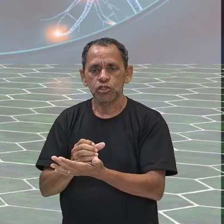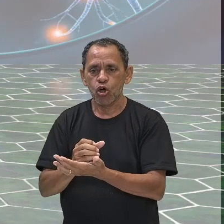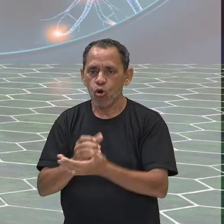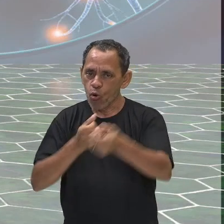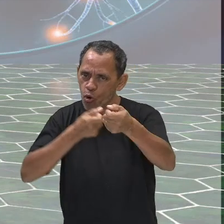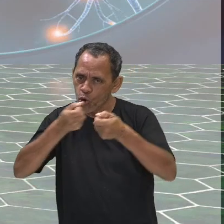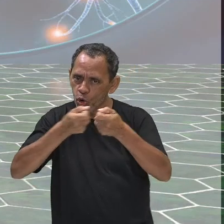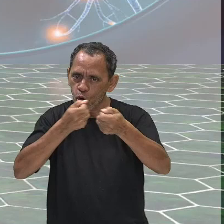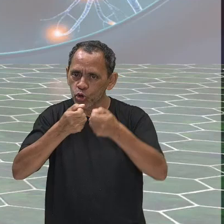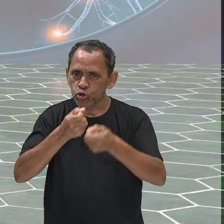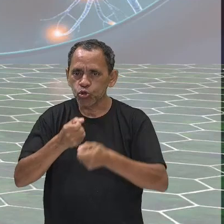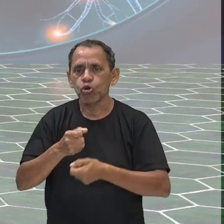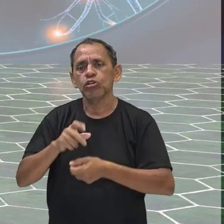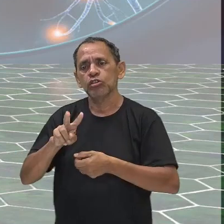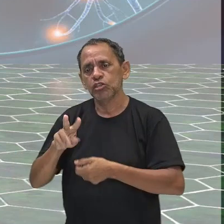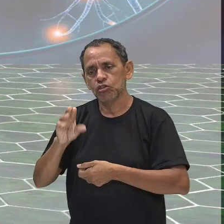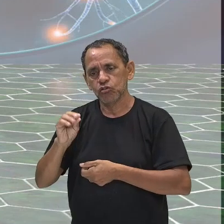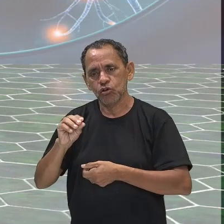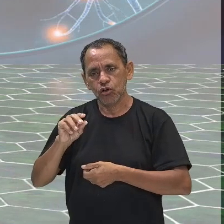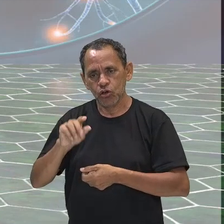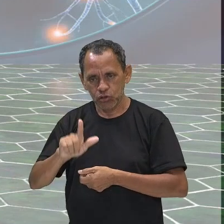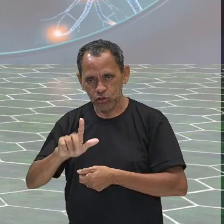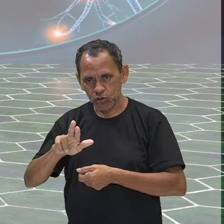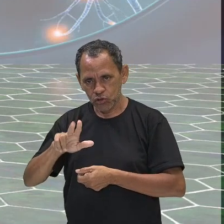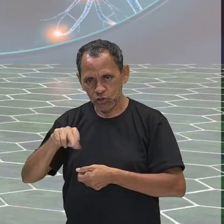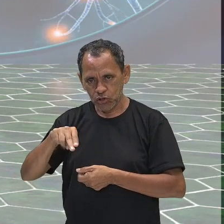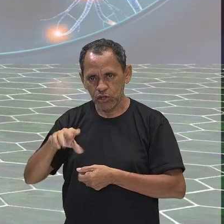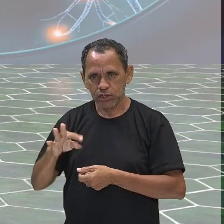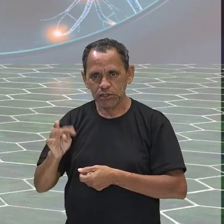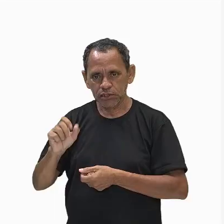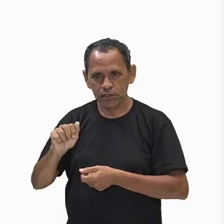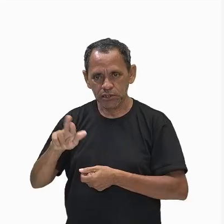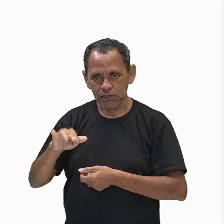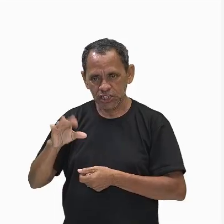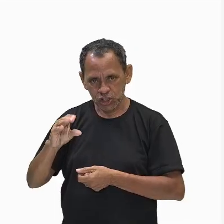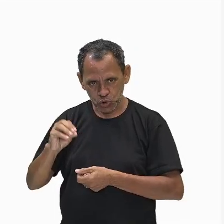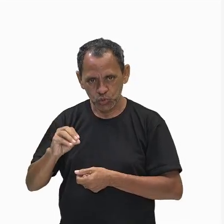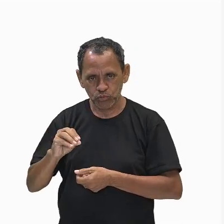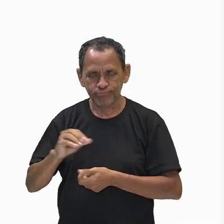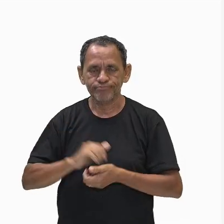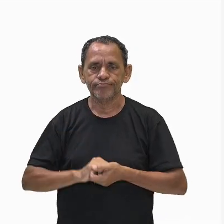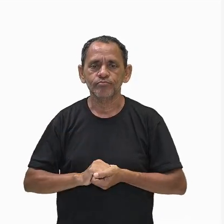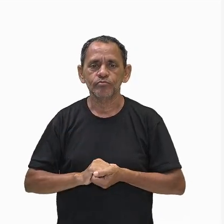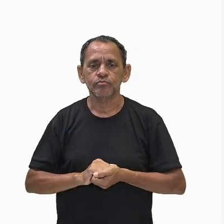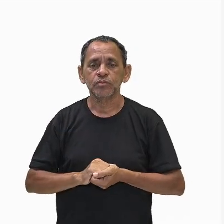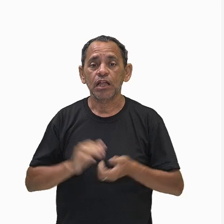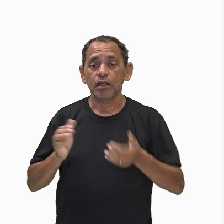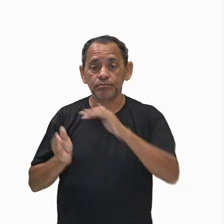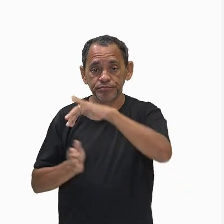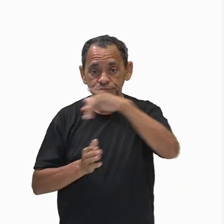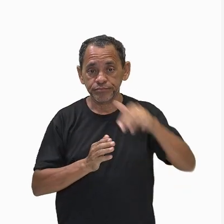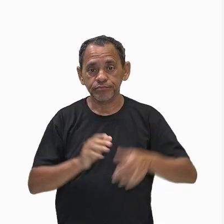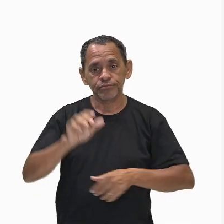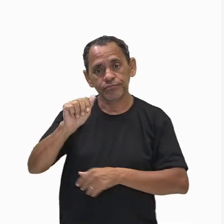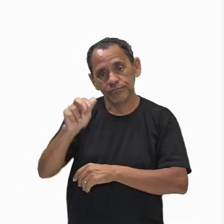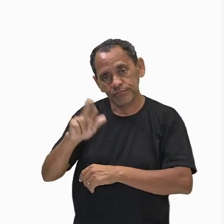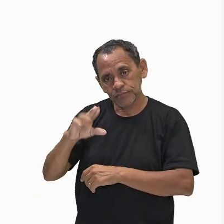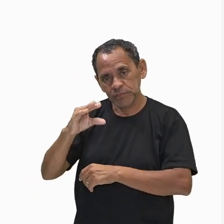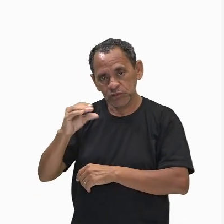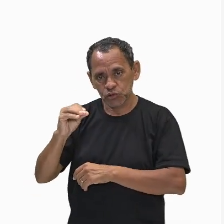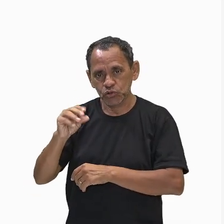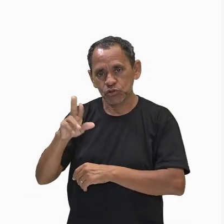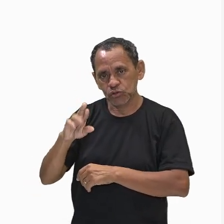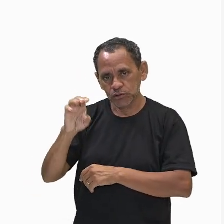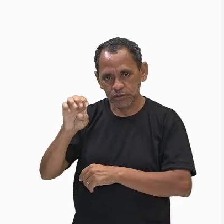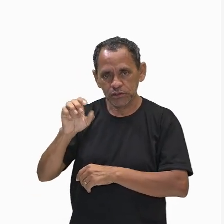desse sistema nervoso periférico, tá? Nós vamos ver agora sobre o arco reflexo. O arco